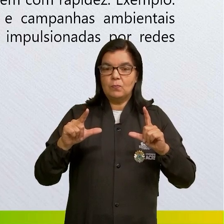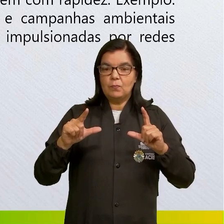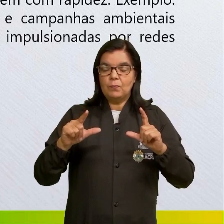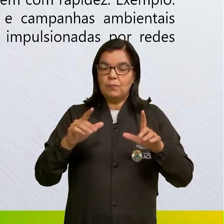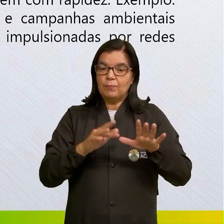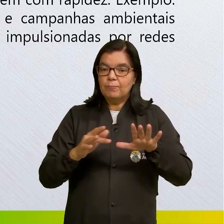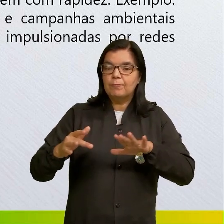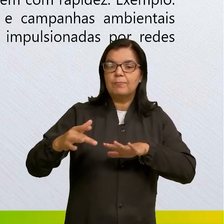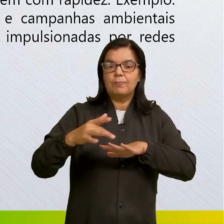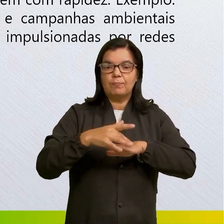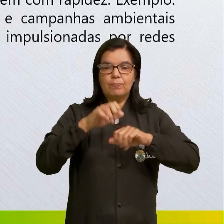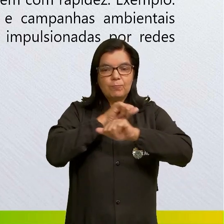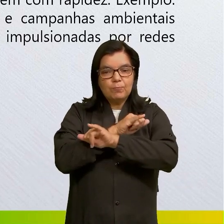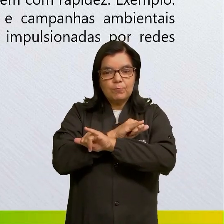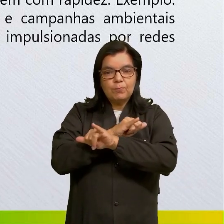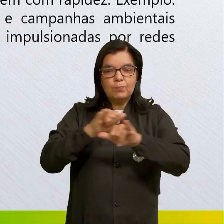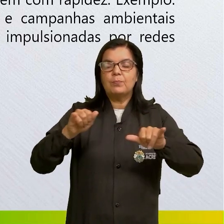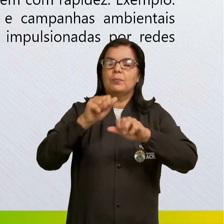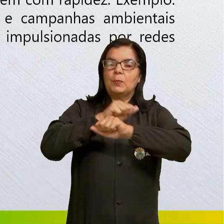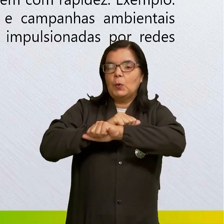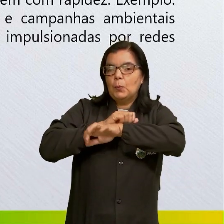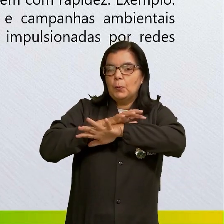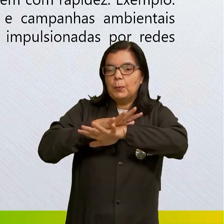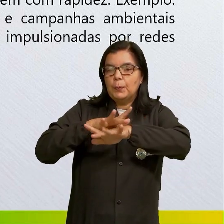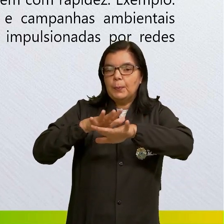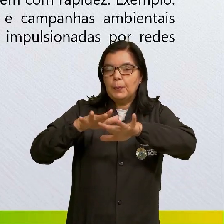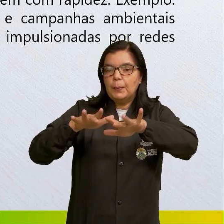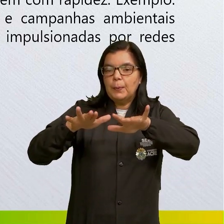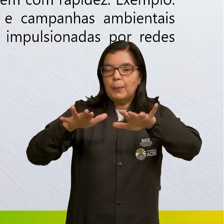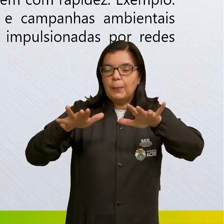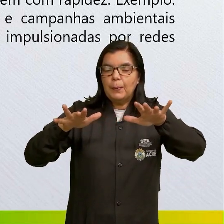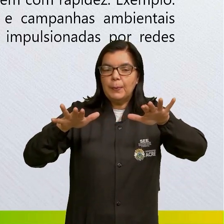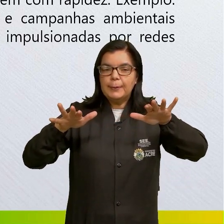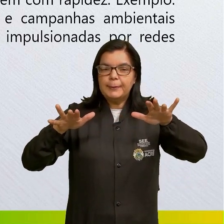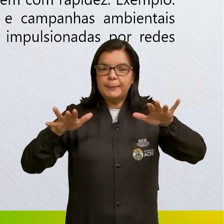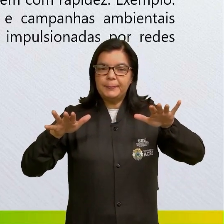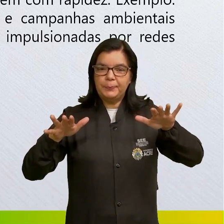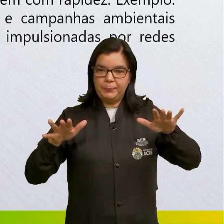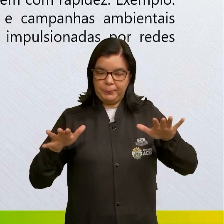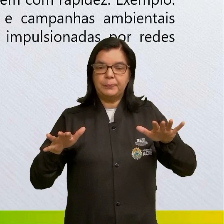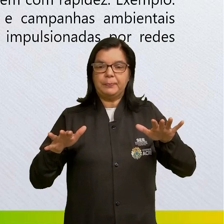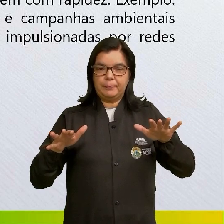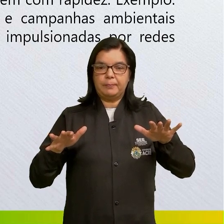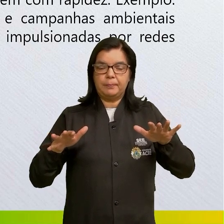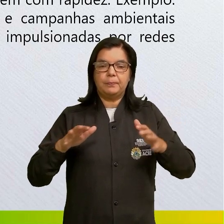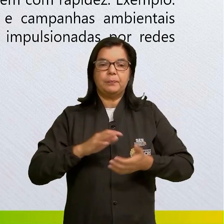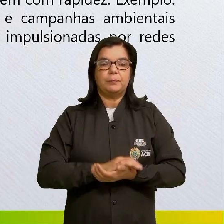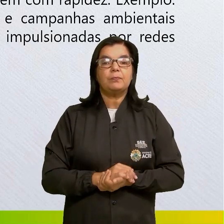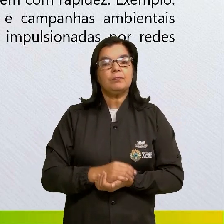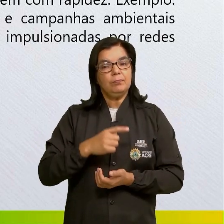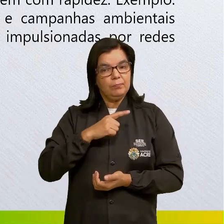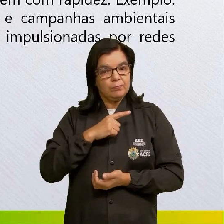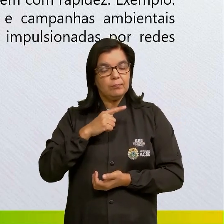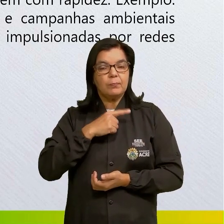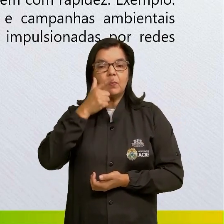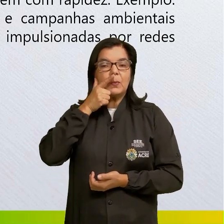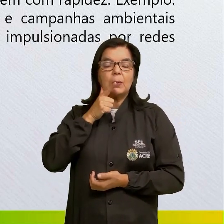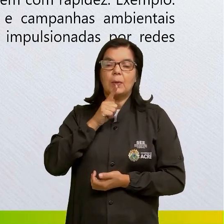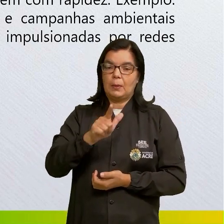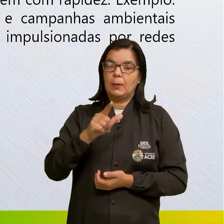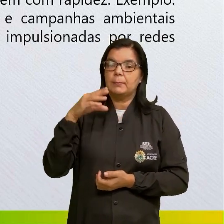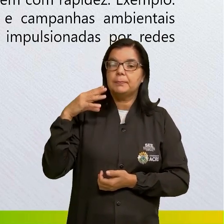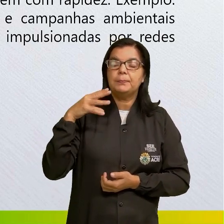rede social, há um compartilhamento, uma divulgação e, mais que isso, um alcance